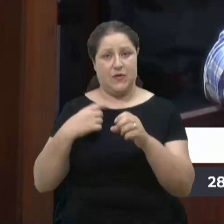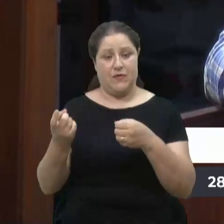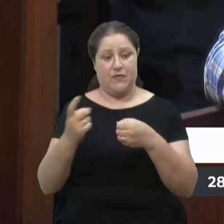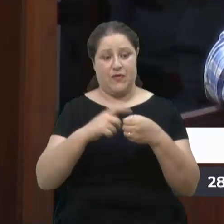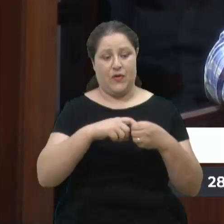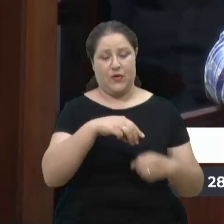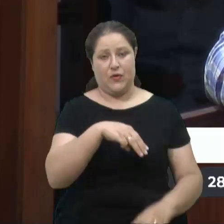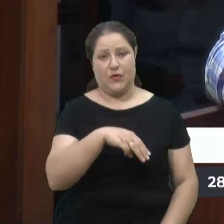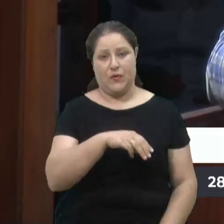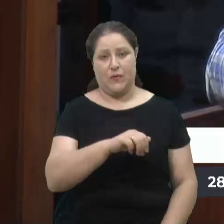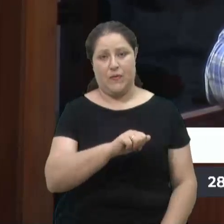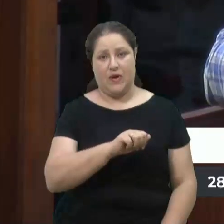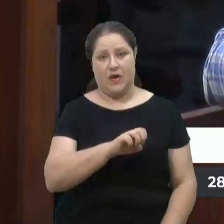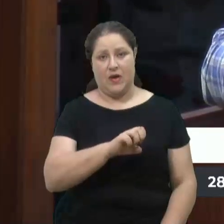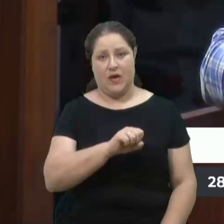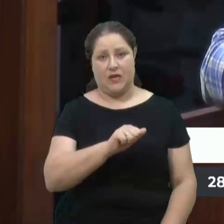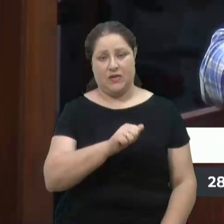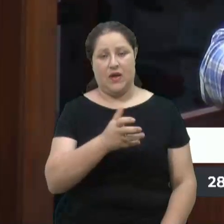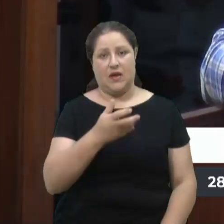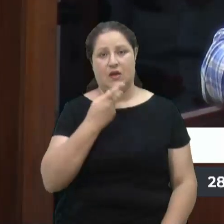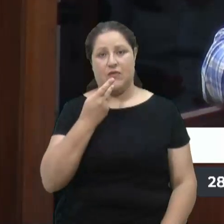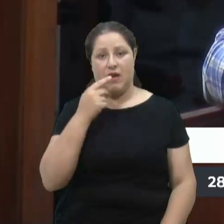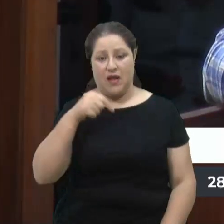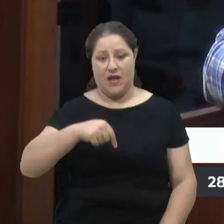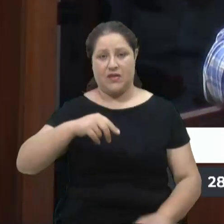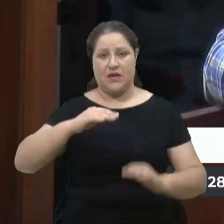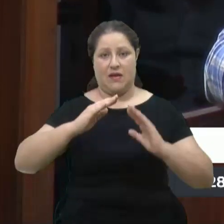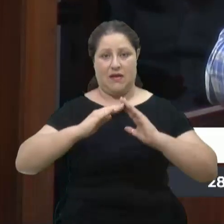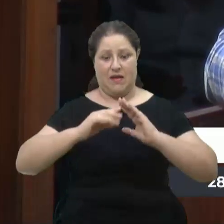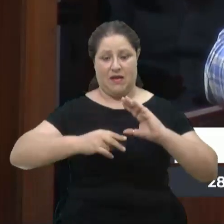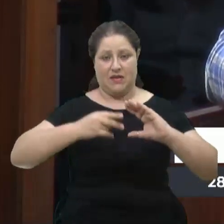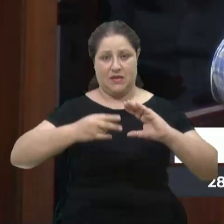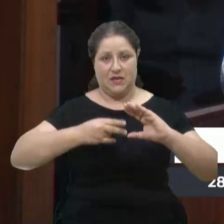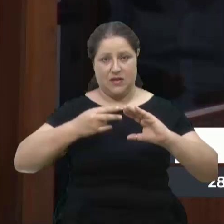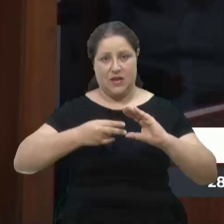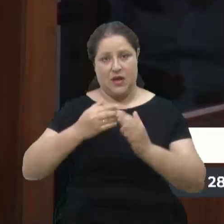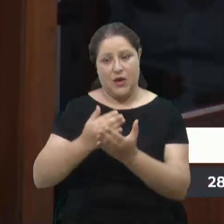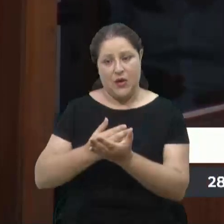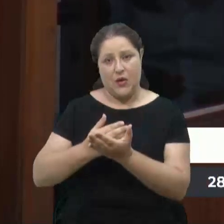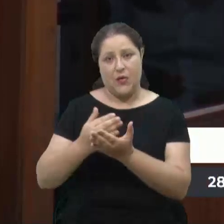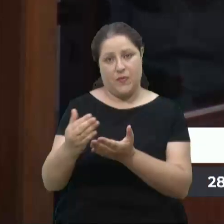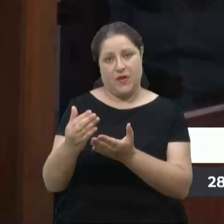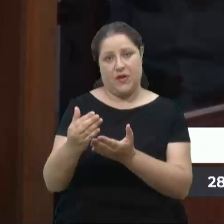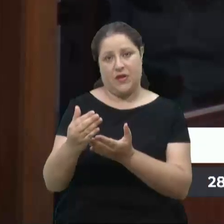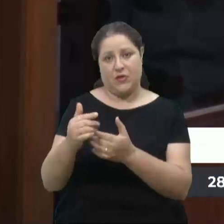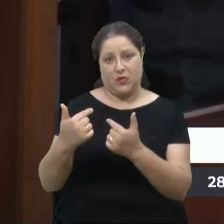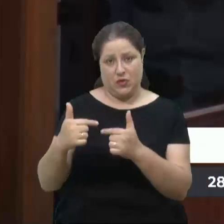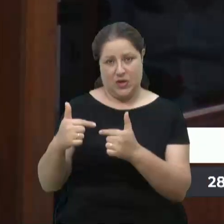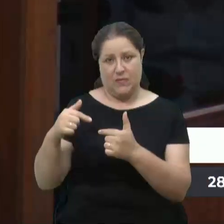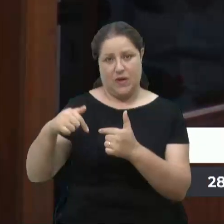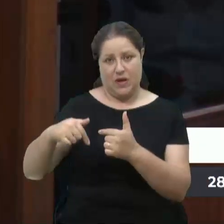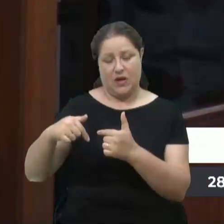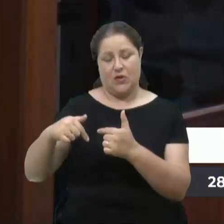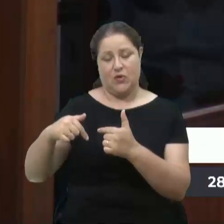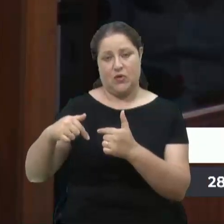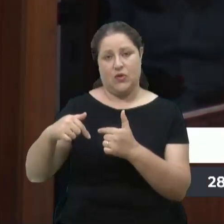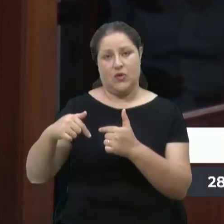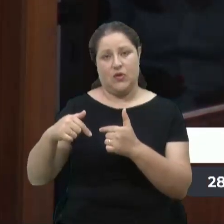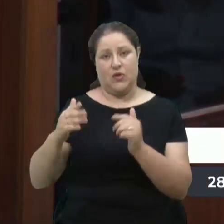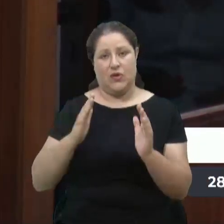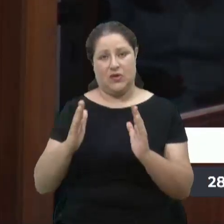Maesa. E eu quero dizer que nessa casa, desde o início da legislatura, por exemplo,